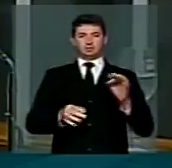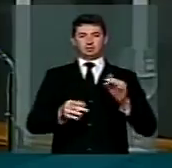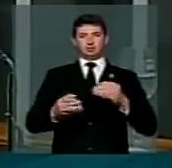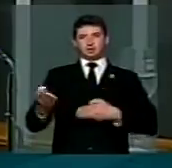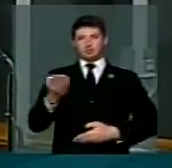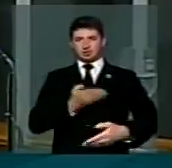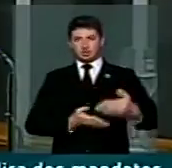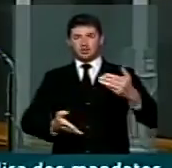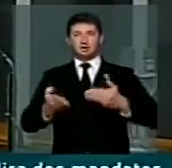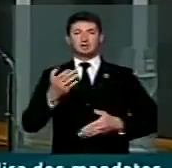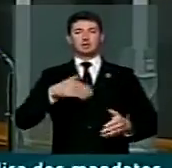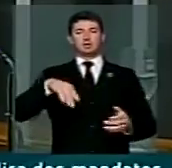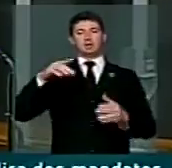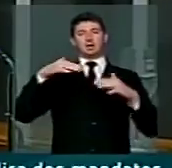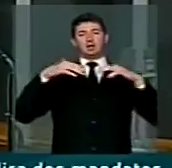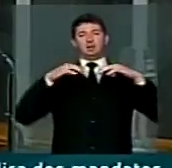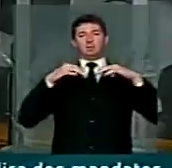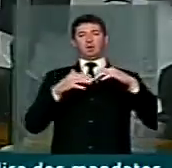transição.